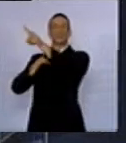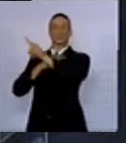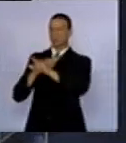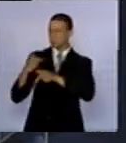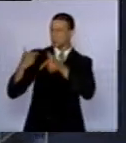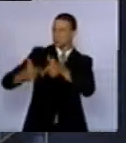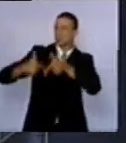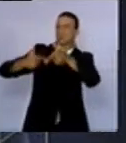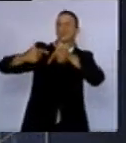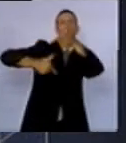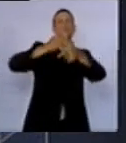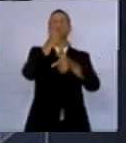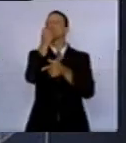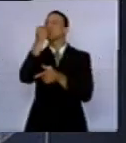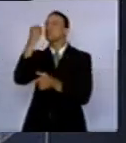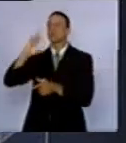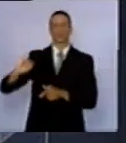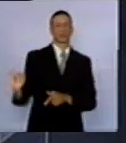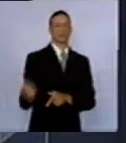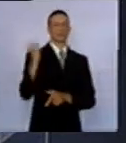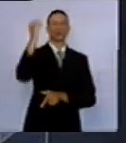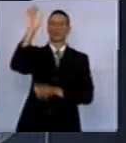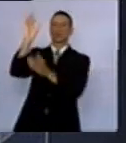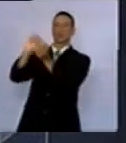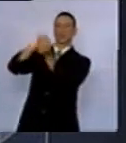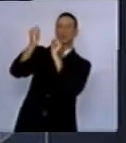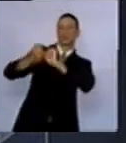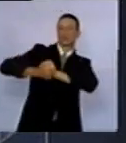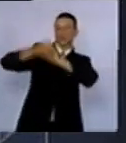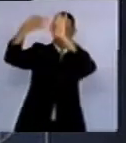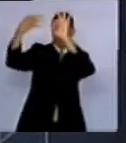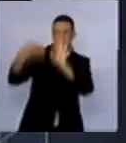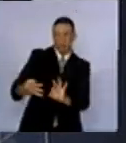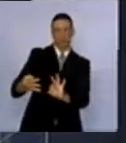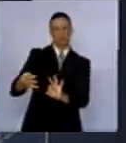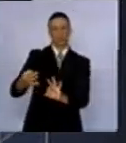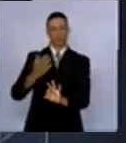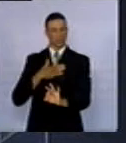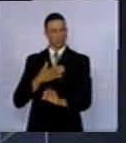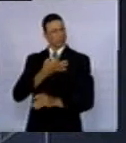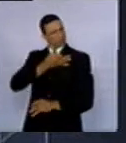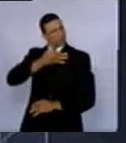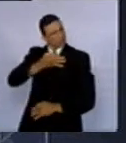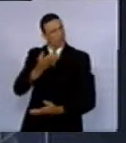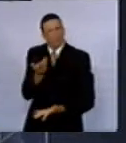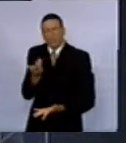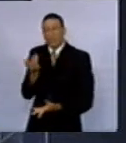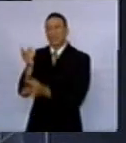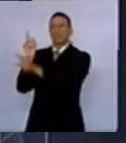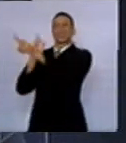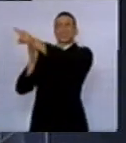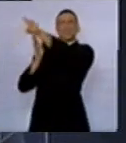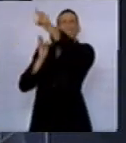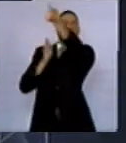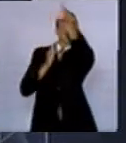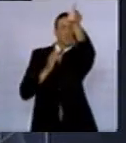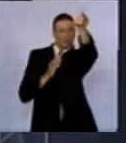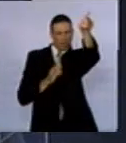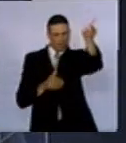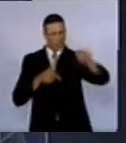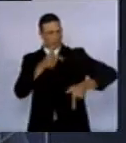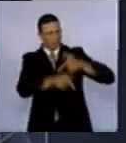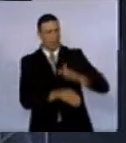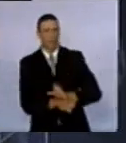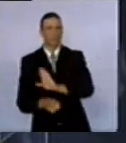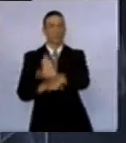eficiente ferramenta de correção dessas distorções. E aí eu digo, por que não apenas as ferramentas de